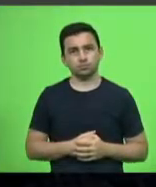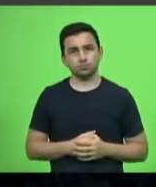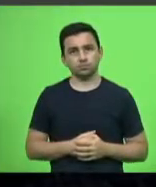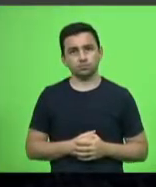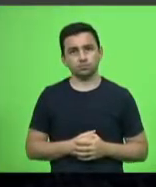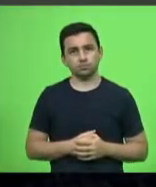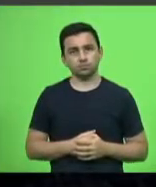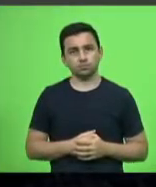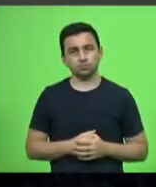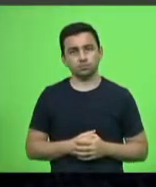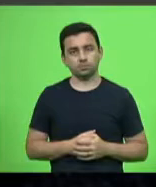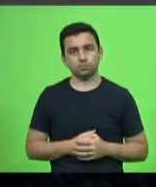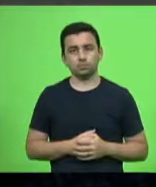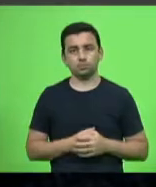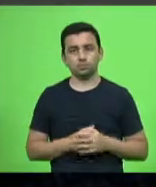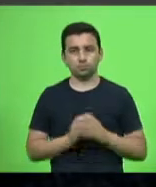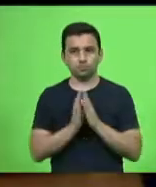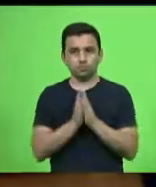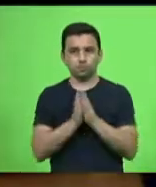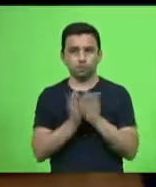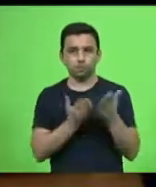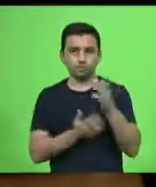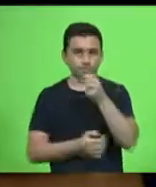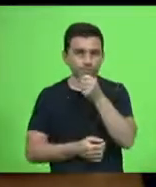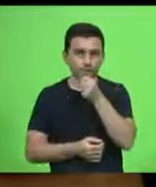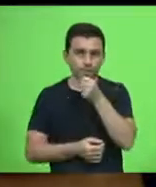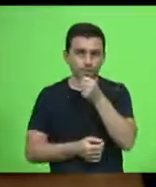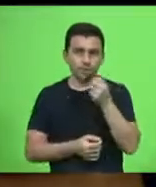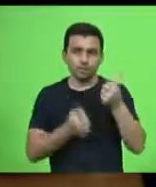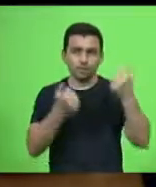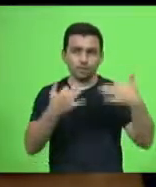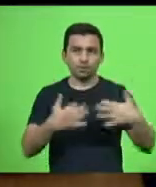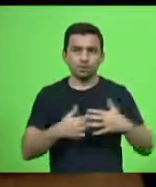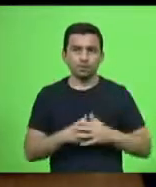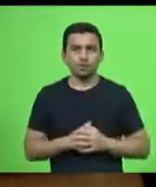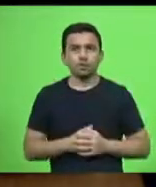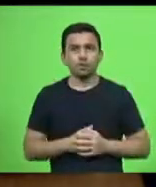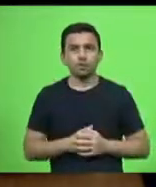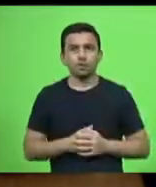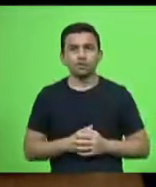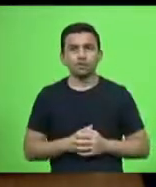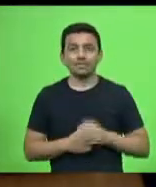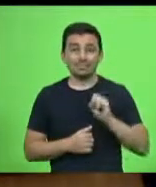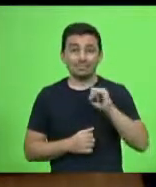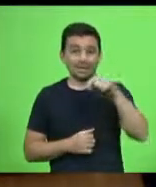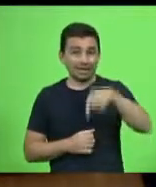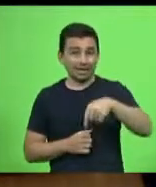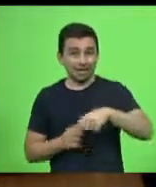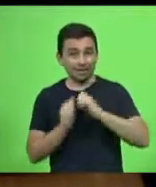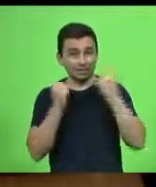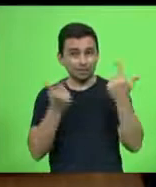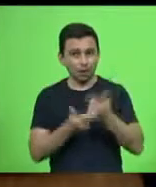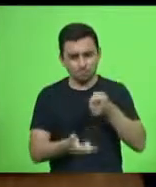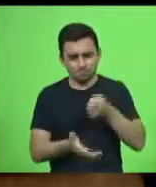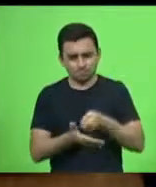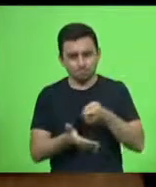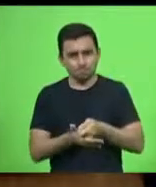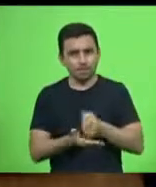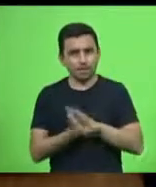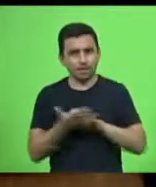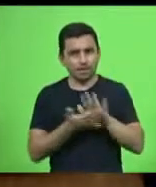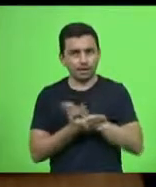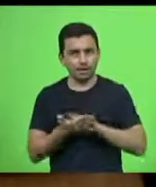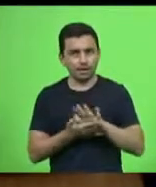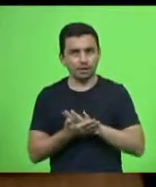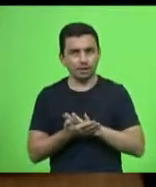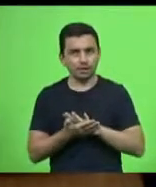O microfone ao deputado, por favor. Se a casa não tem obrigação de manifestar o